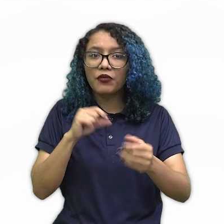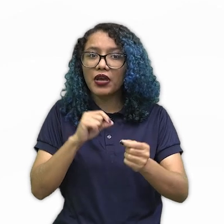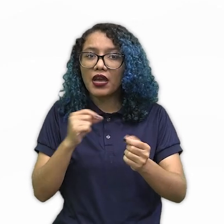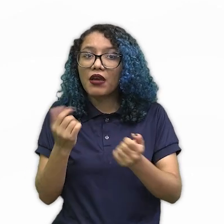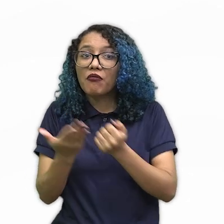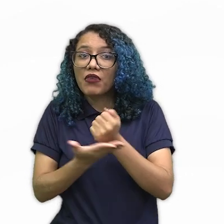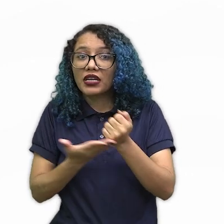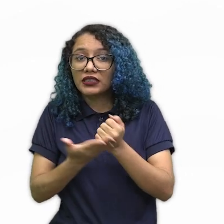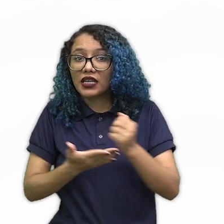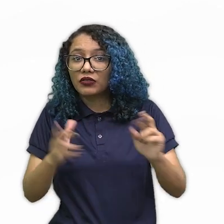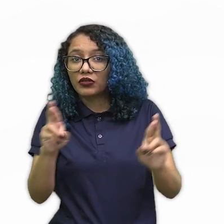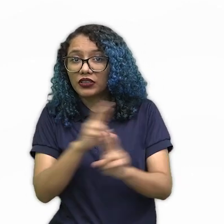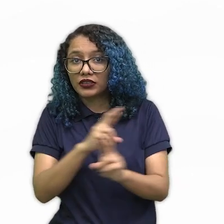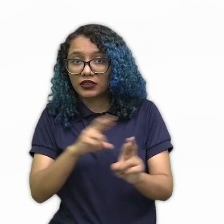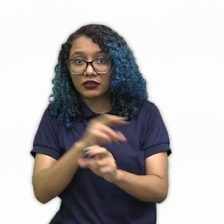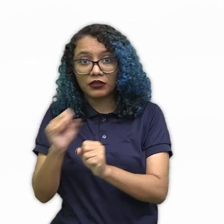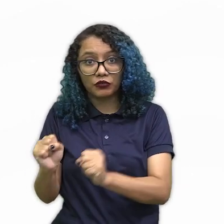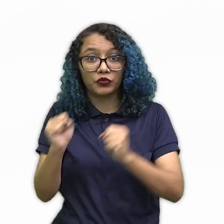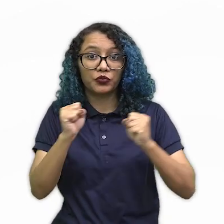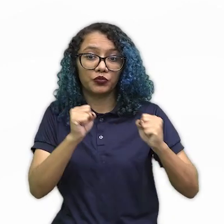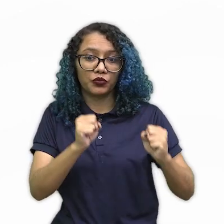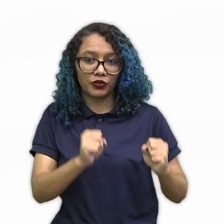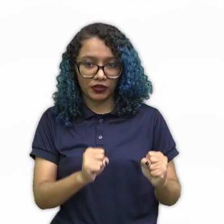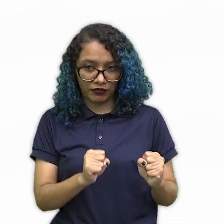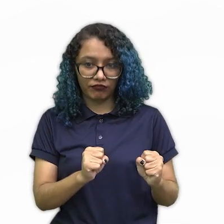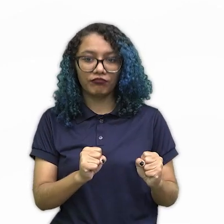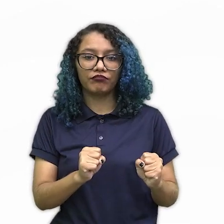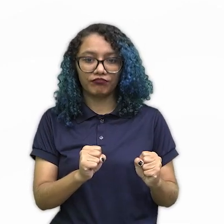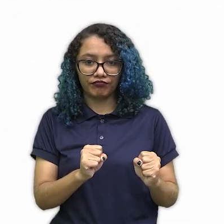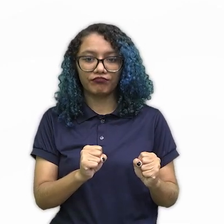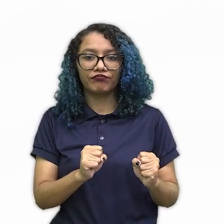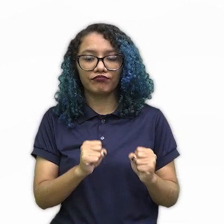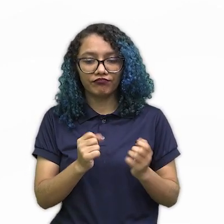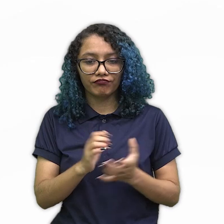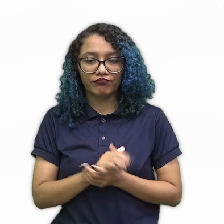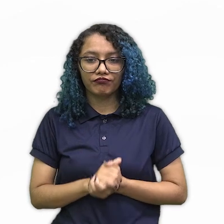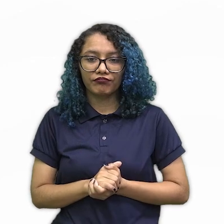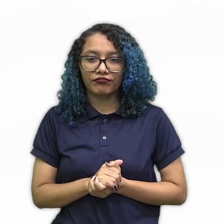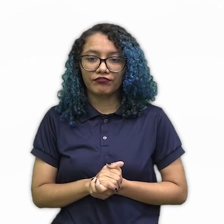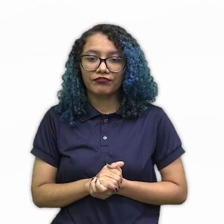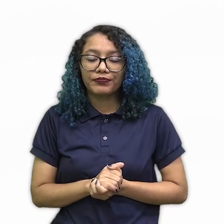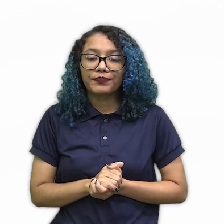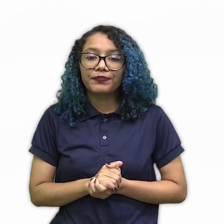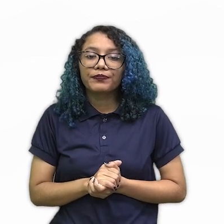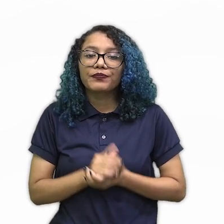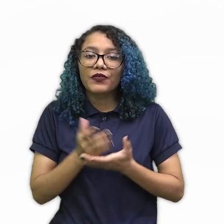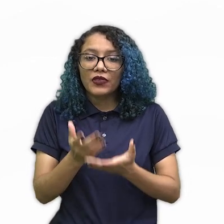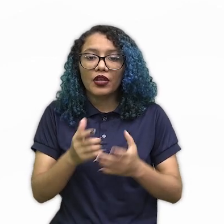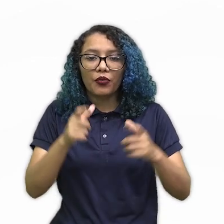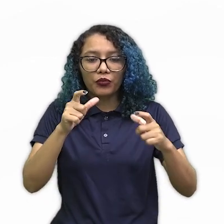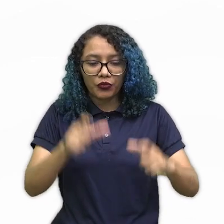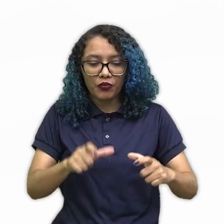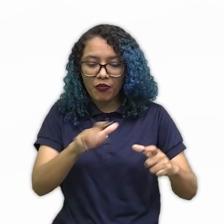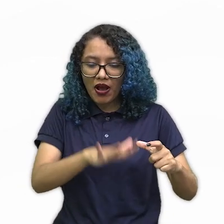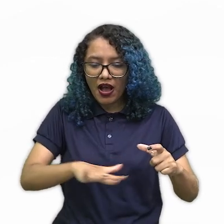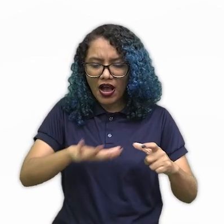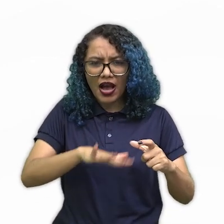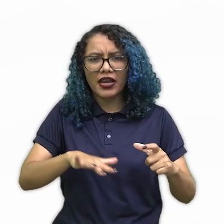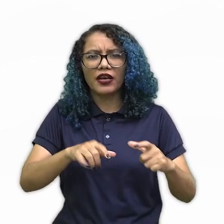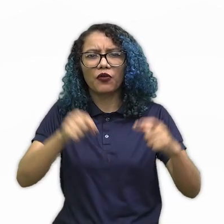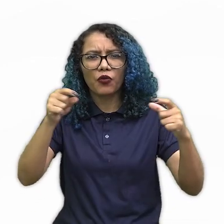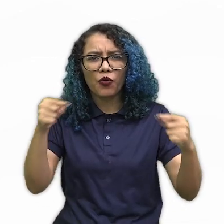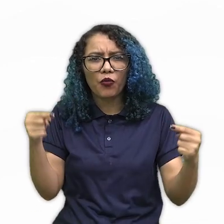de relações de poder. Então, o que marca basicamente um espaço, por exemplo, como território, é justamente o